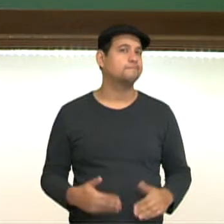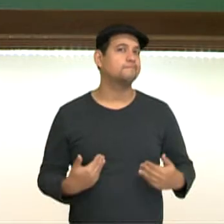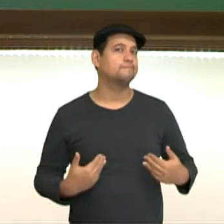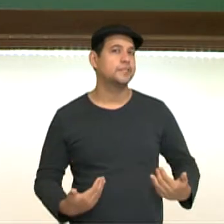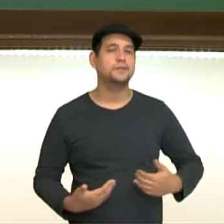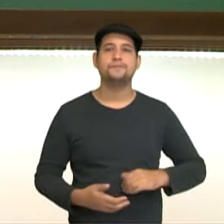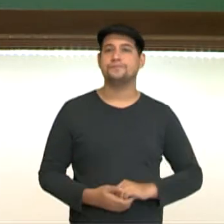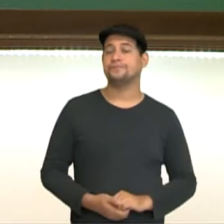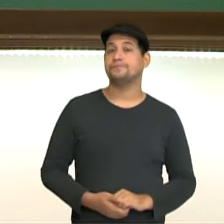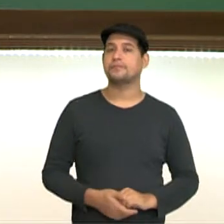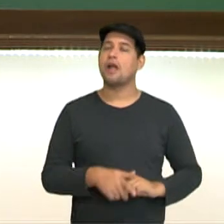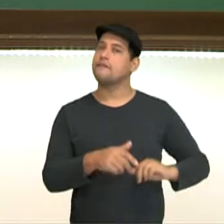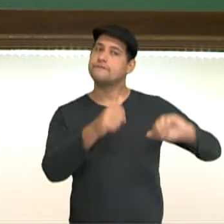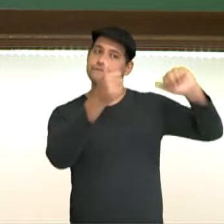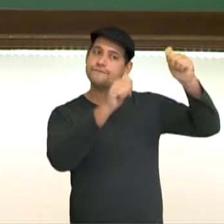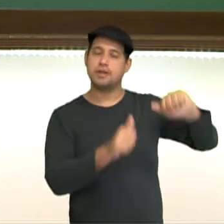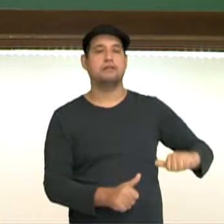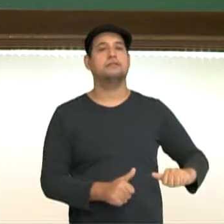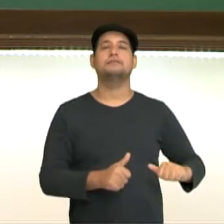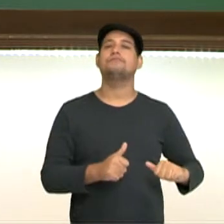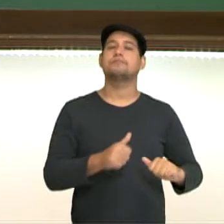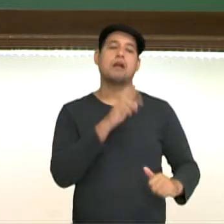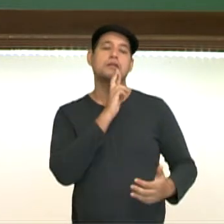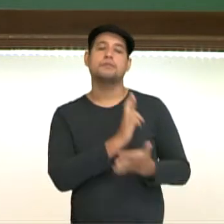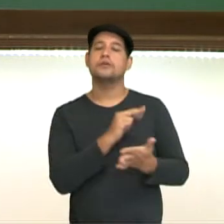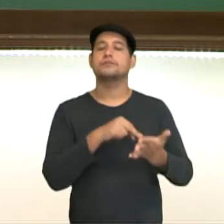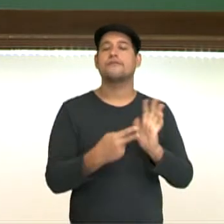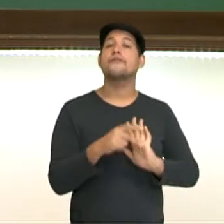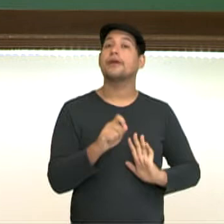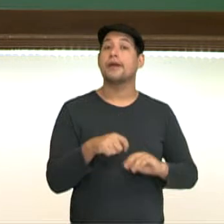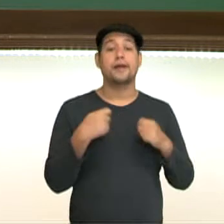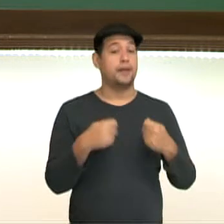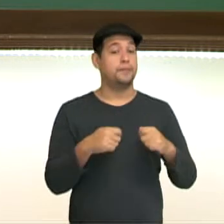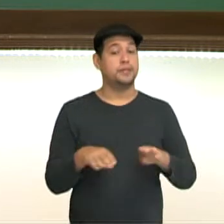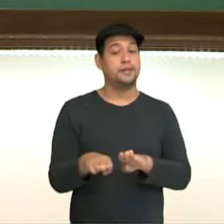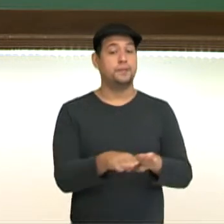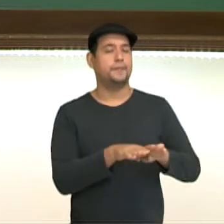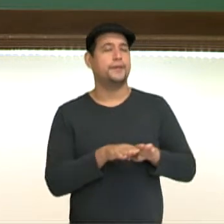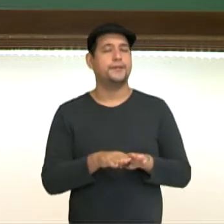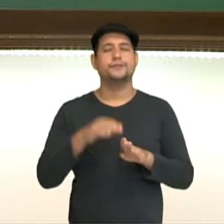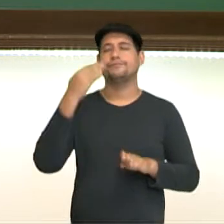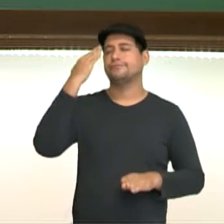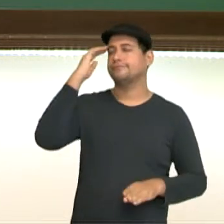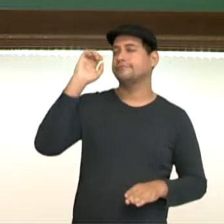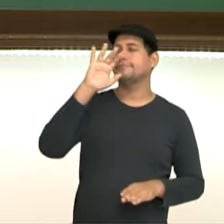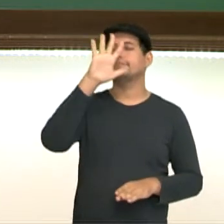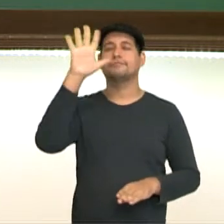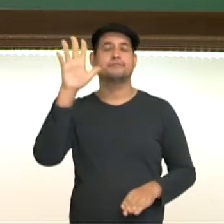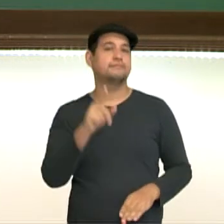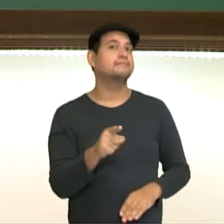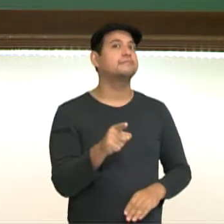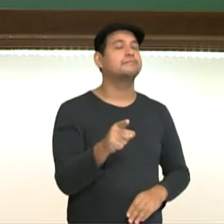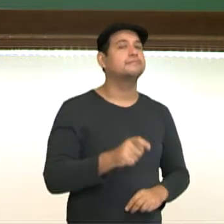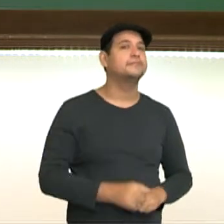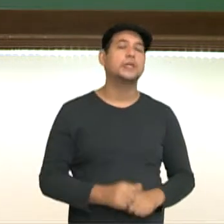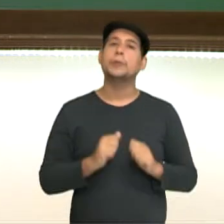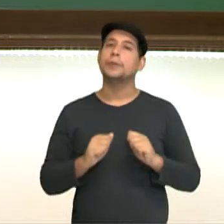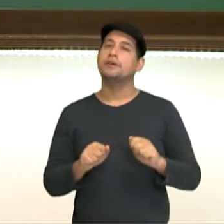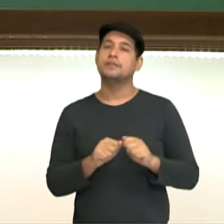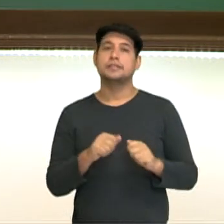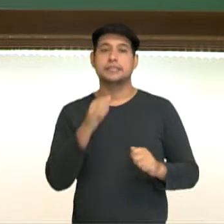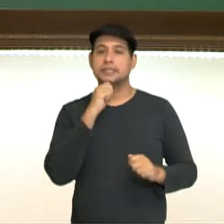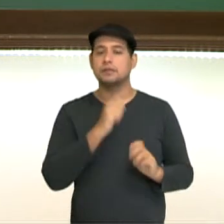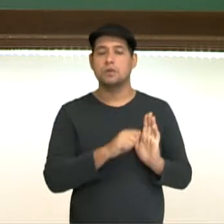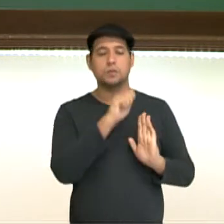Então, estudantes, avaliem que a forma da resposta ela tem que ter um padrão de entendimento para você. Então, pode fazer em termos de